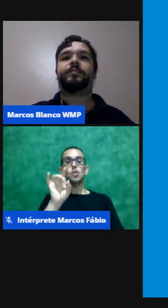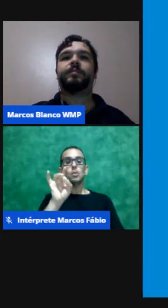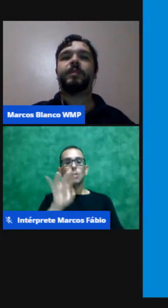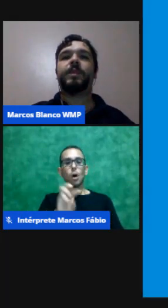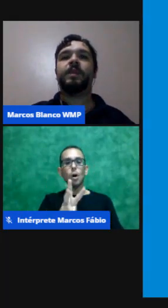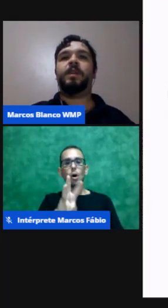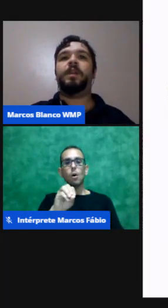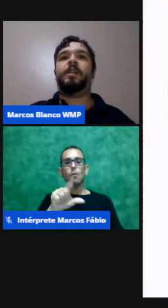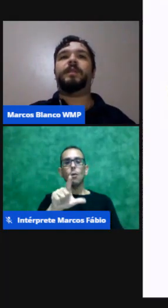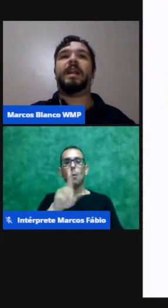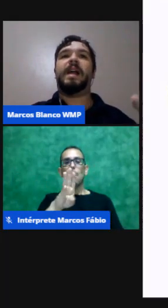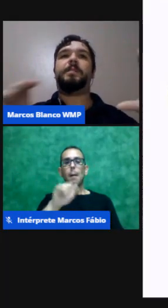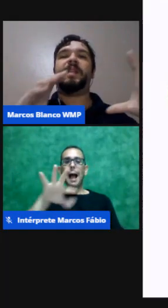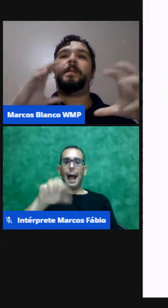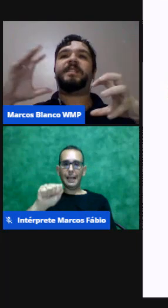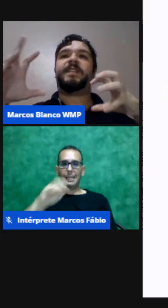dele.